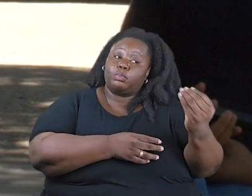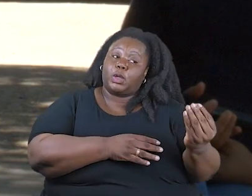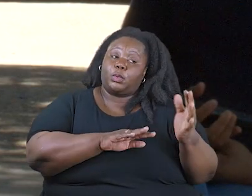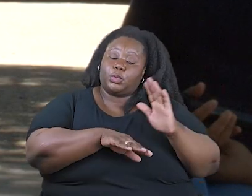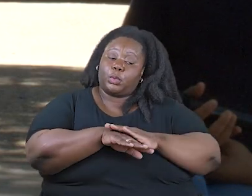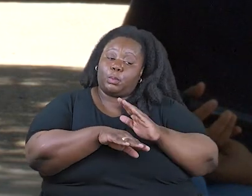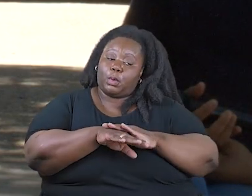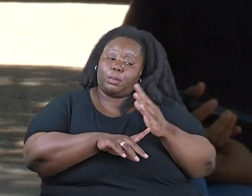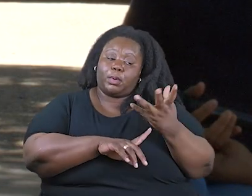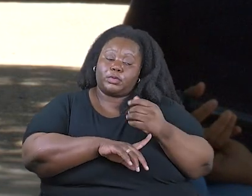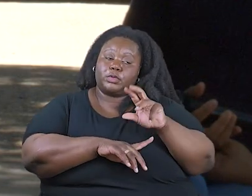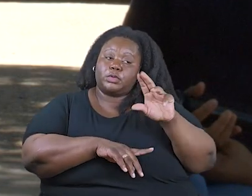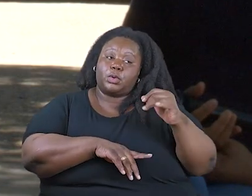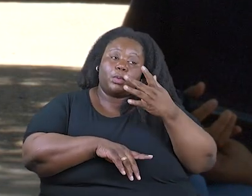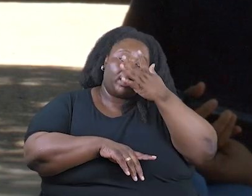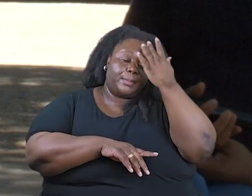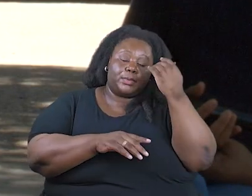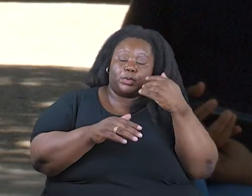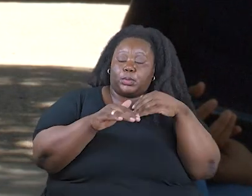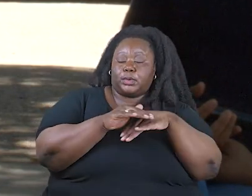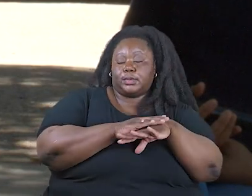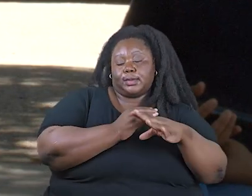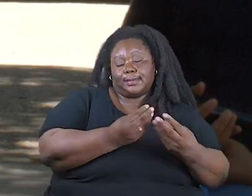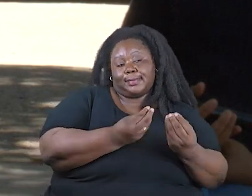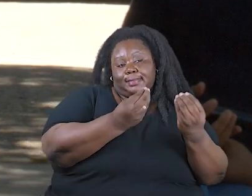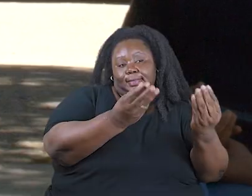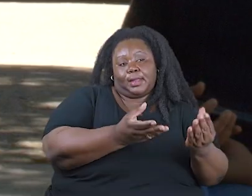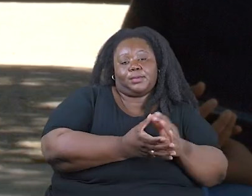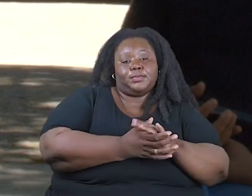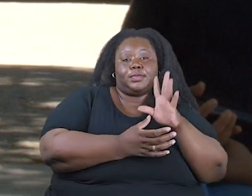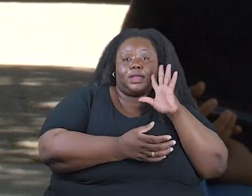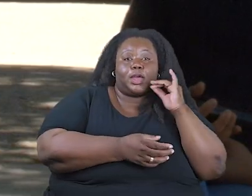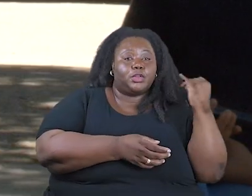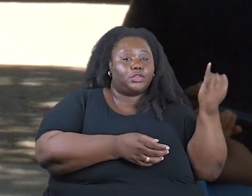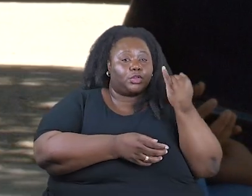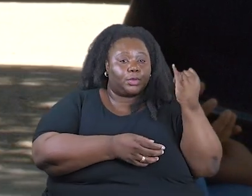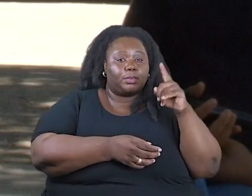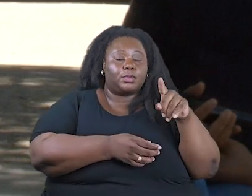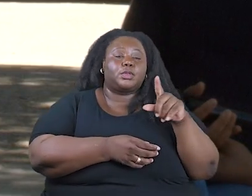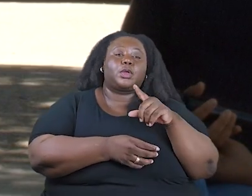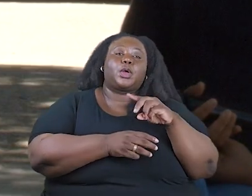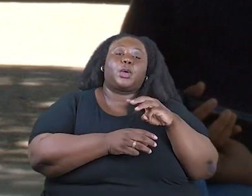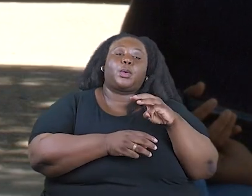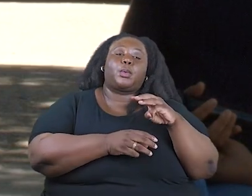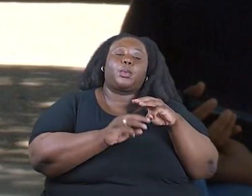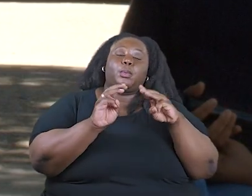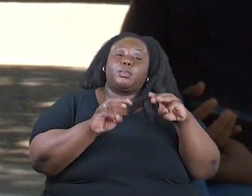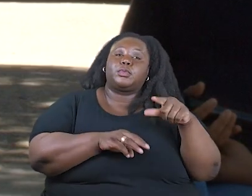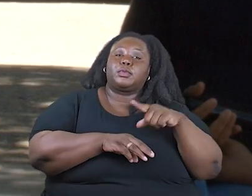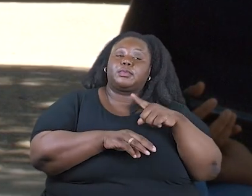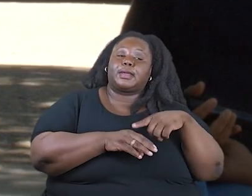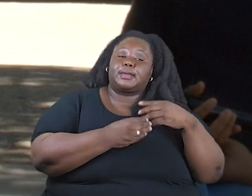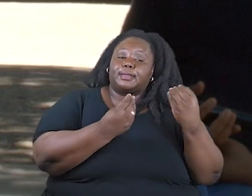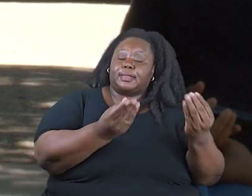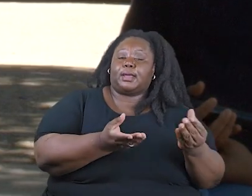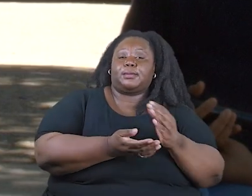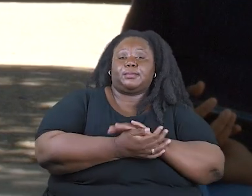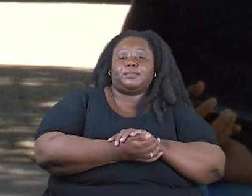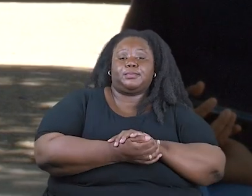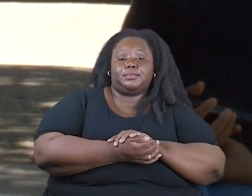próprio artista, ou algum colecionador que acha importante que aquele museu tenha aquela obra e faz a doação da